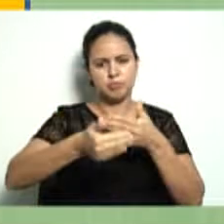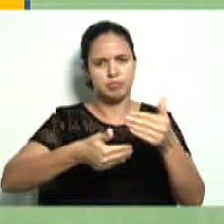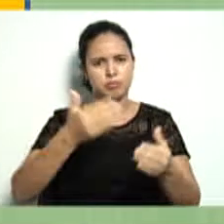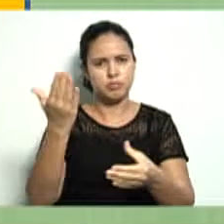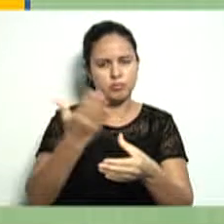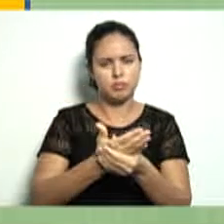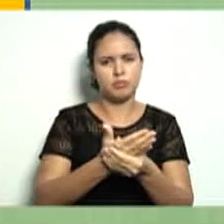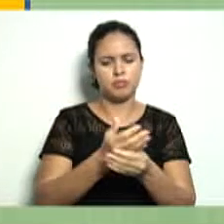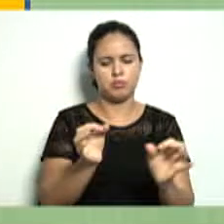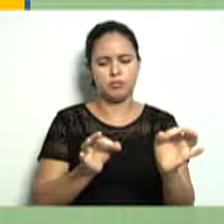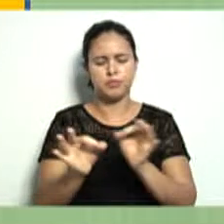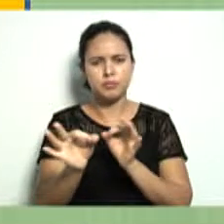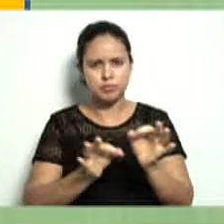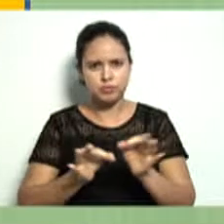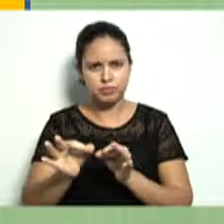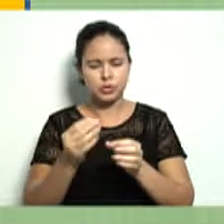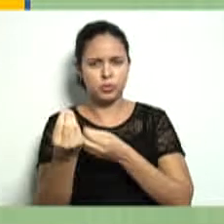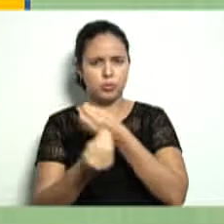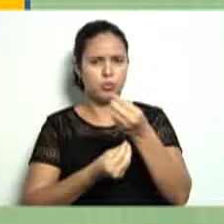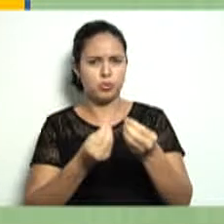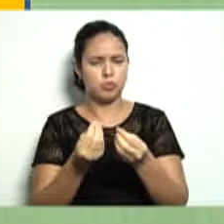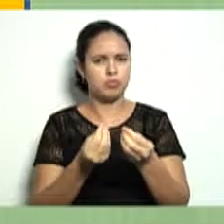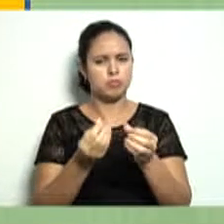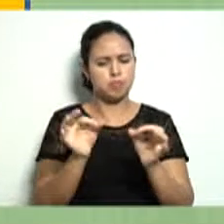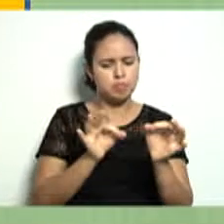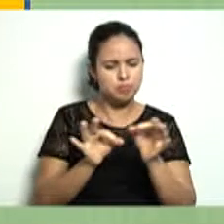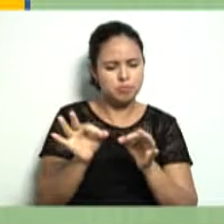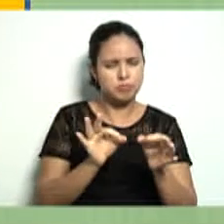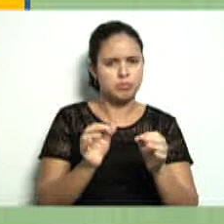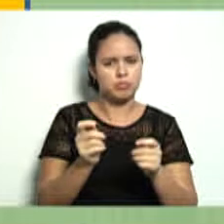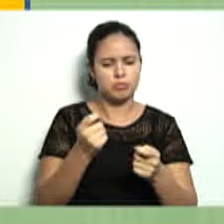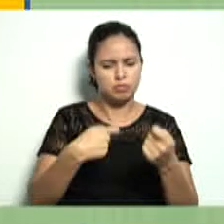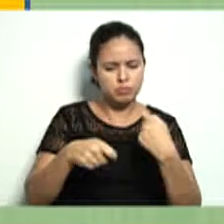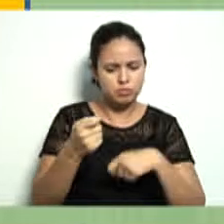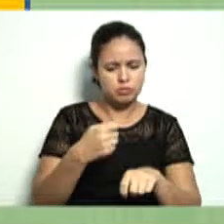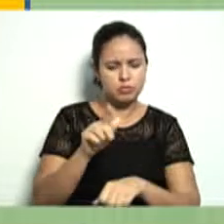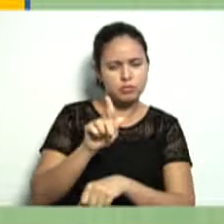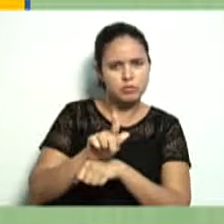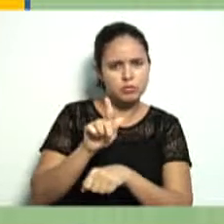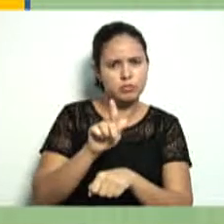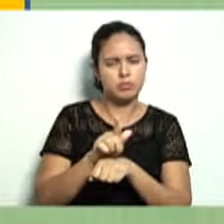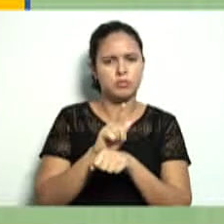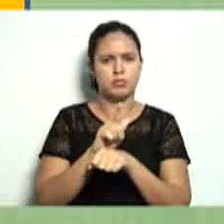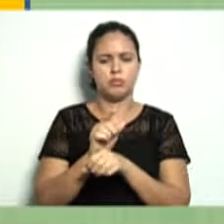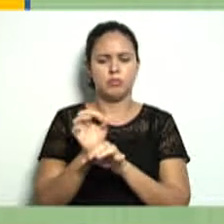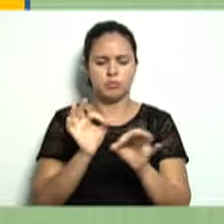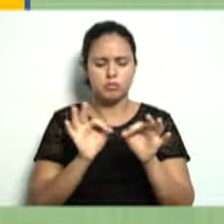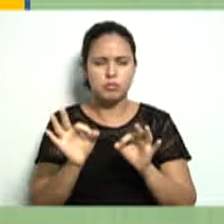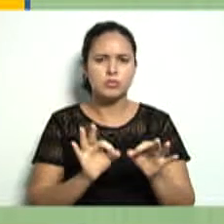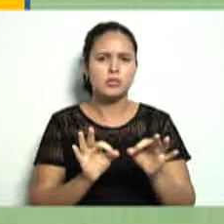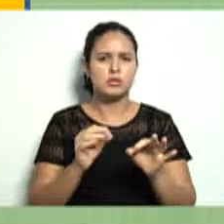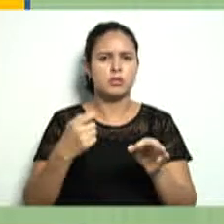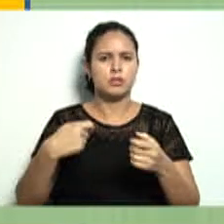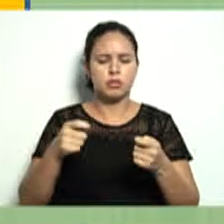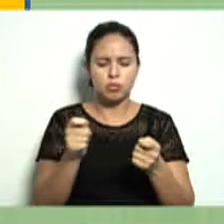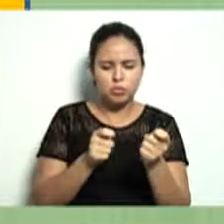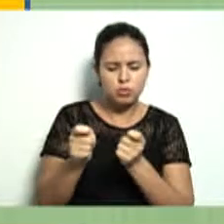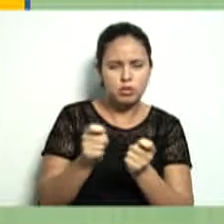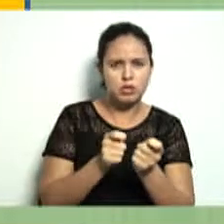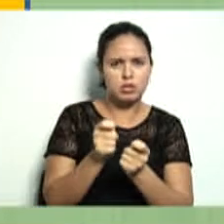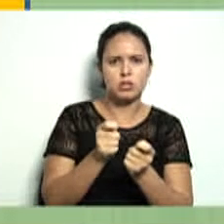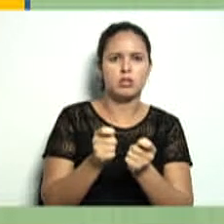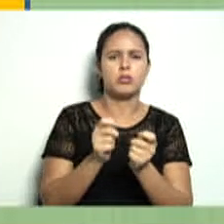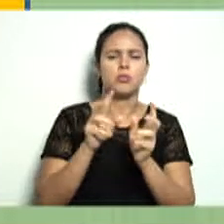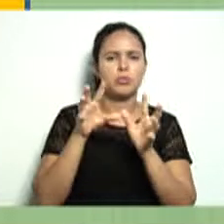processos, as organizações, como planejar, como gerir, como fazer marketing, como organizar, como controlar todos